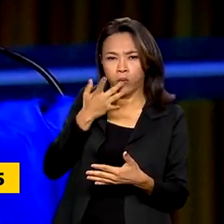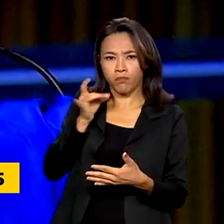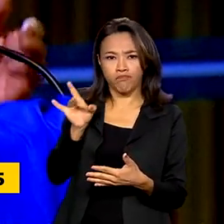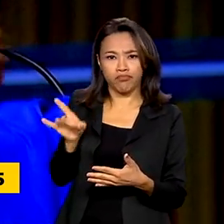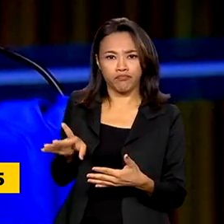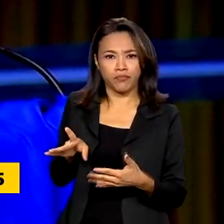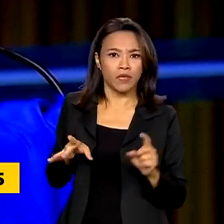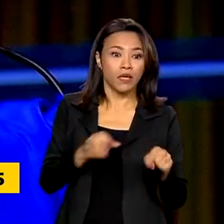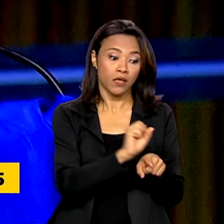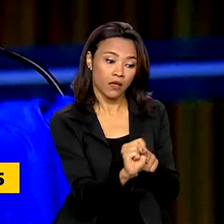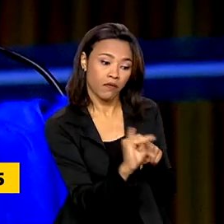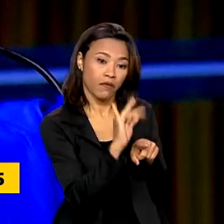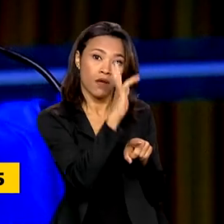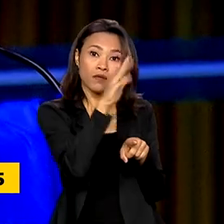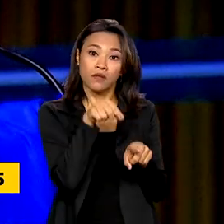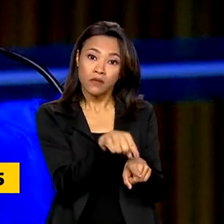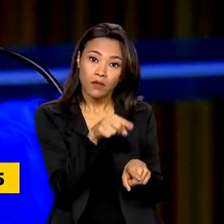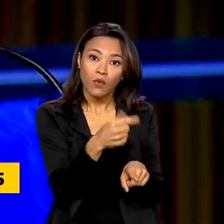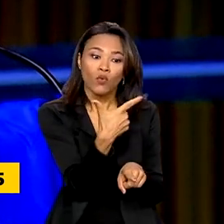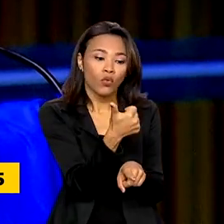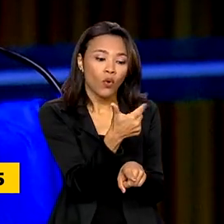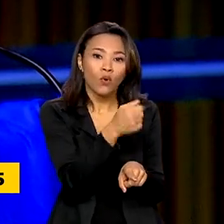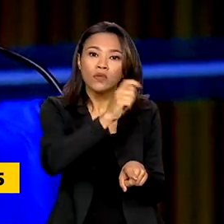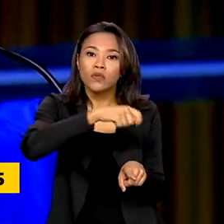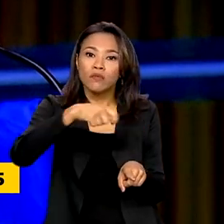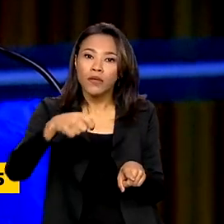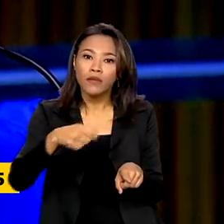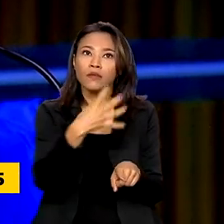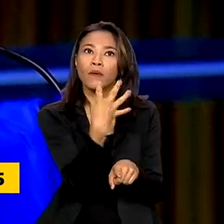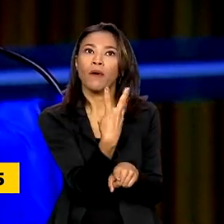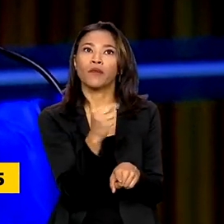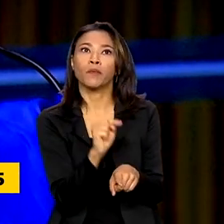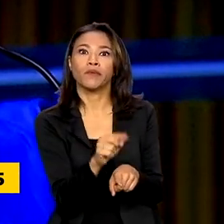a inflação está, durante 12 meses, apenas de 4,7%.